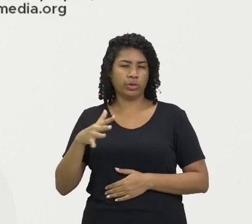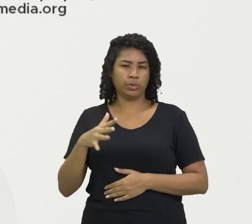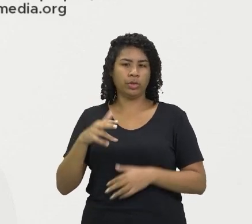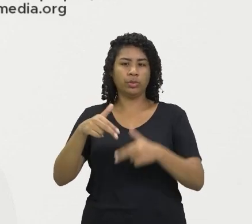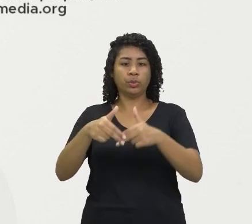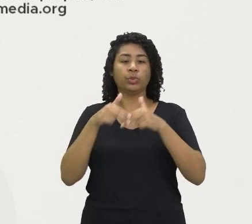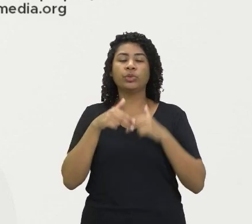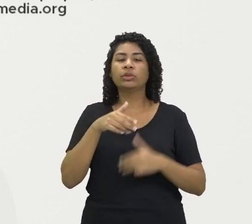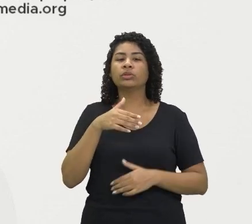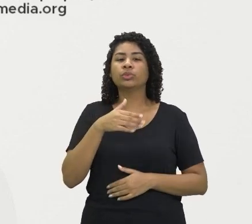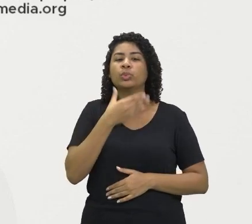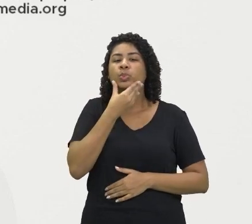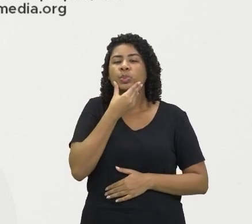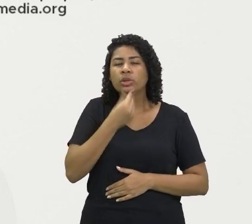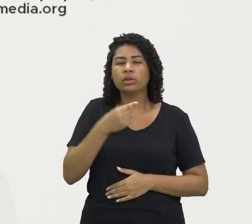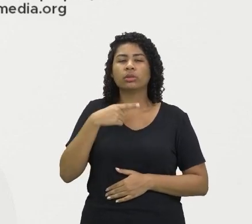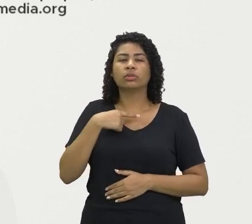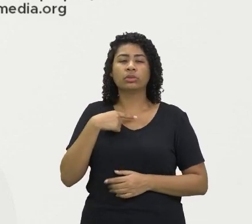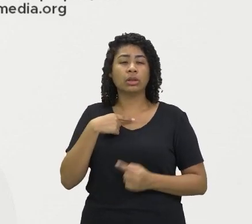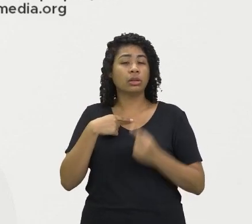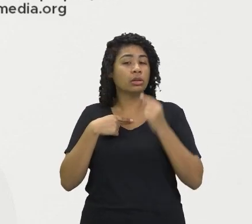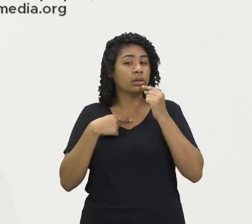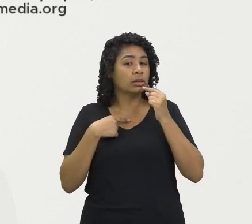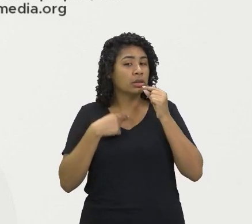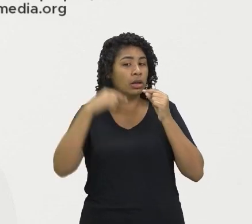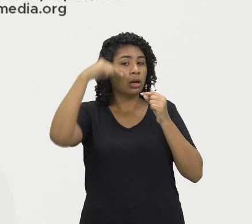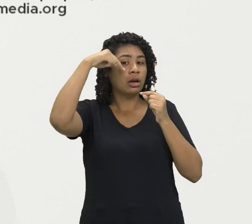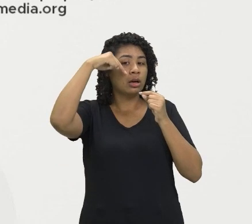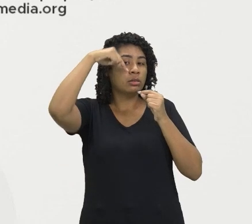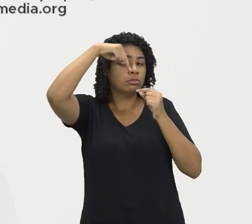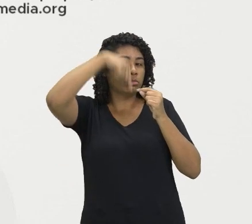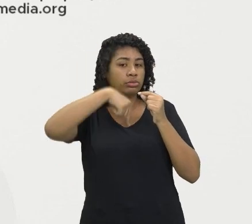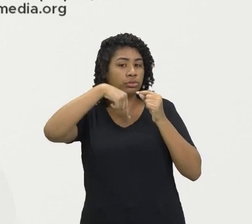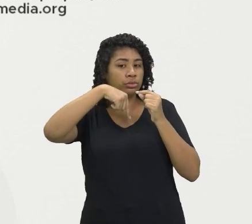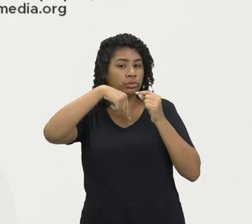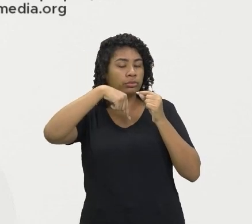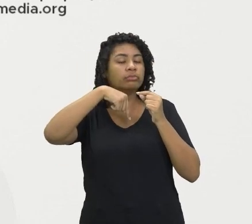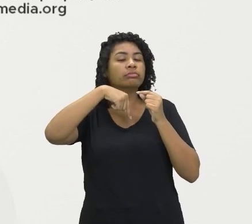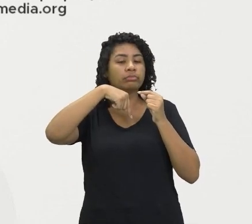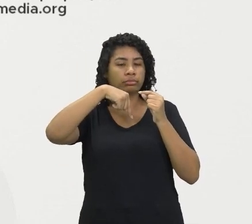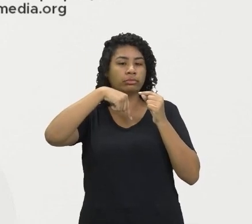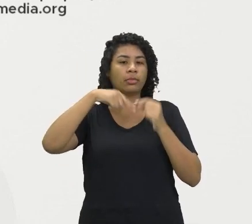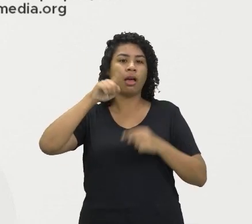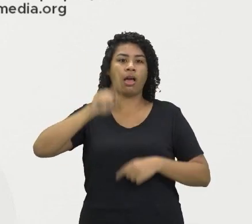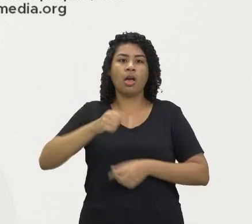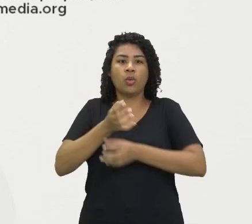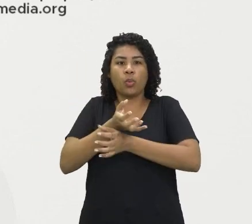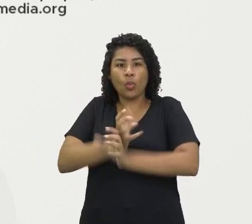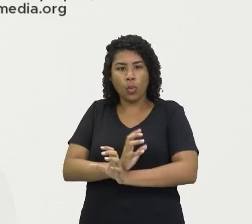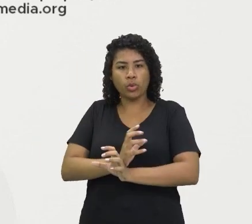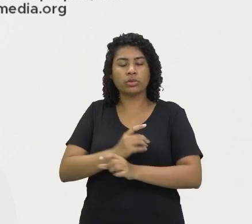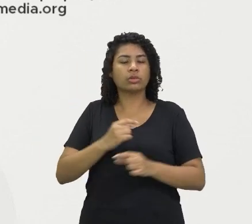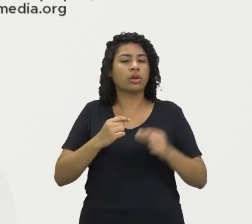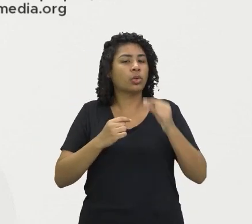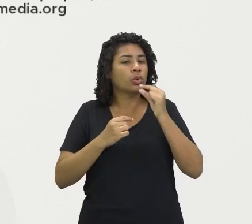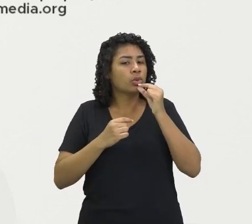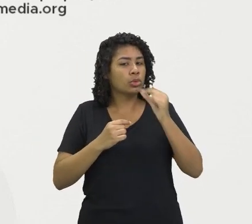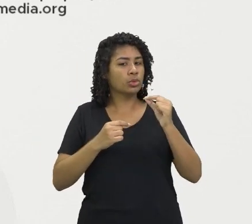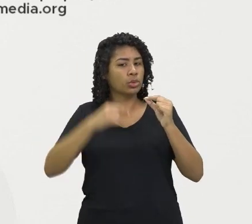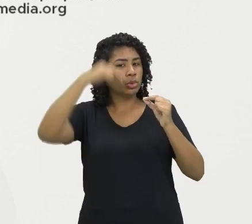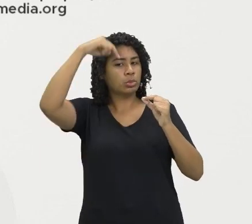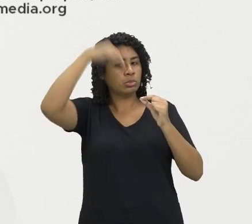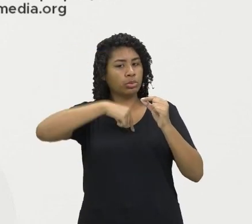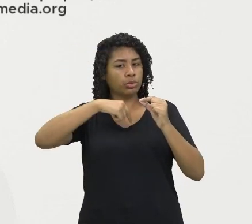pequeno adorno. Essa perfuração é feita com a cravícula de um macaco e se dá na presença dos pais. Então o menino tem que ter